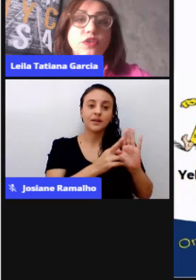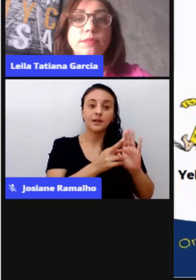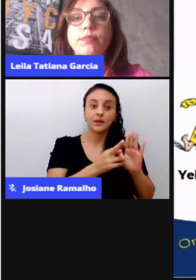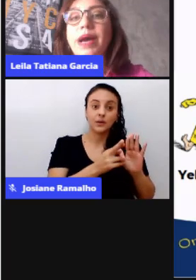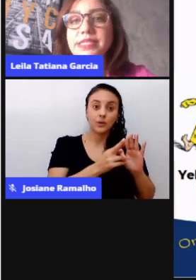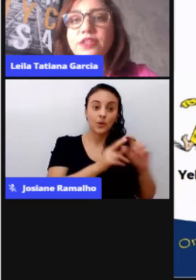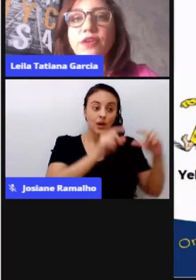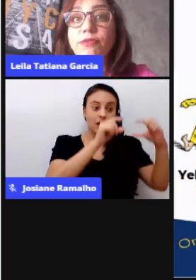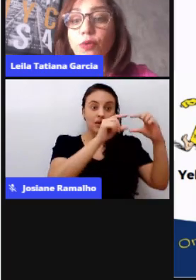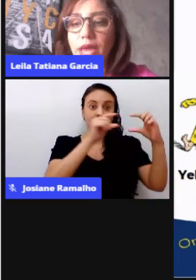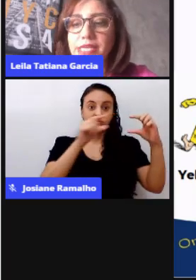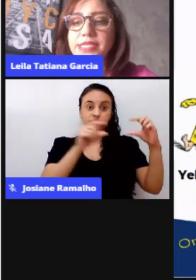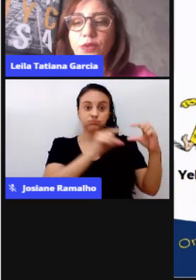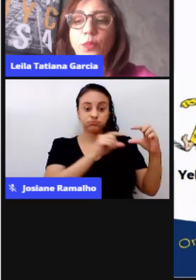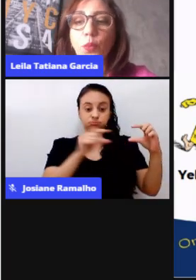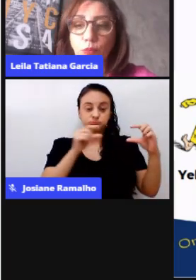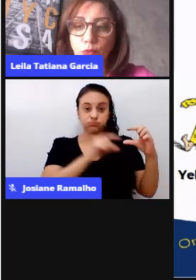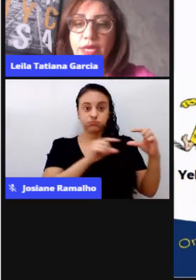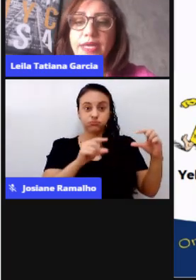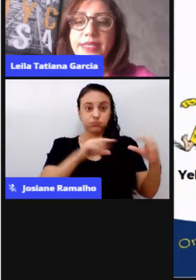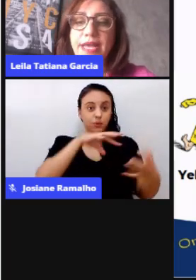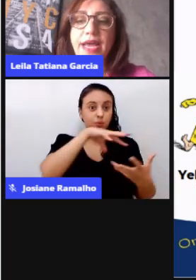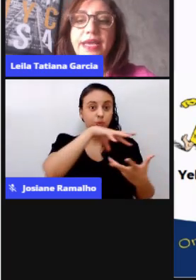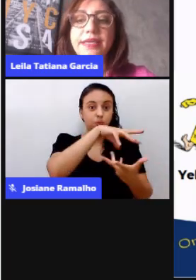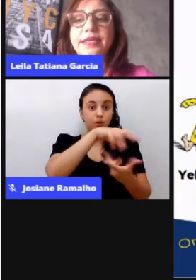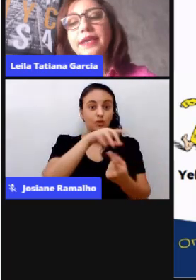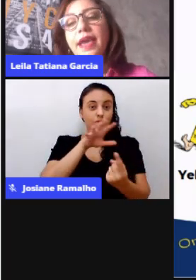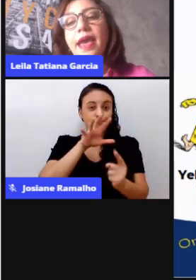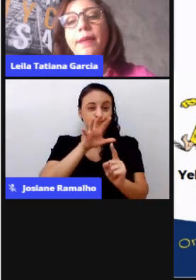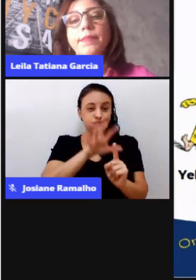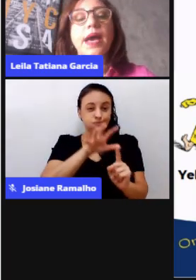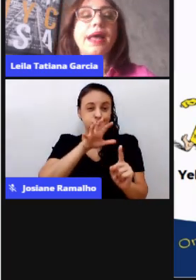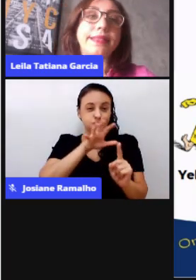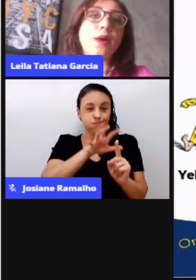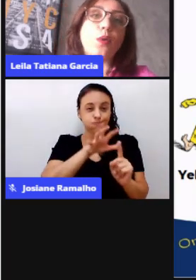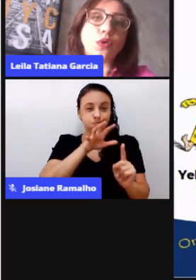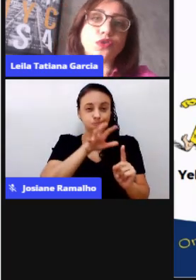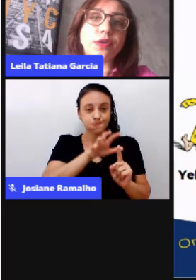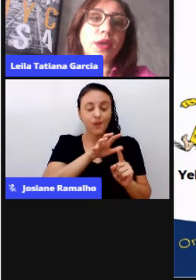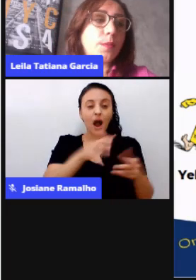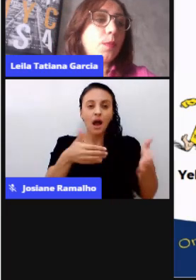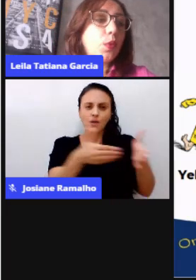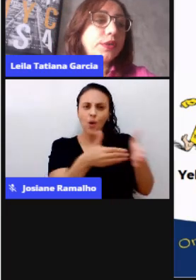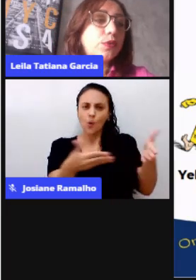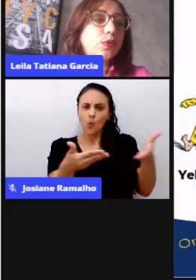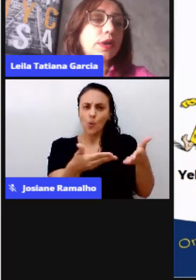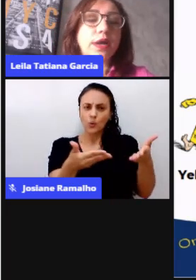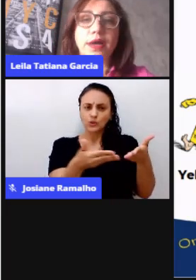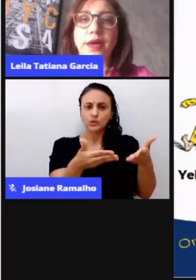de bastante influência no mundo, tá? E que é, até hoje,